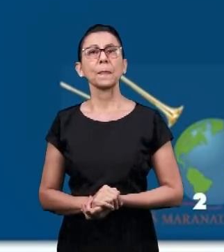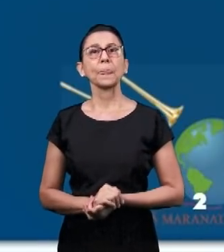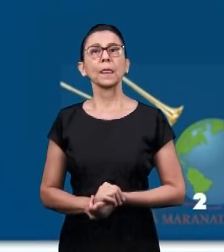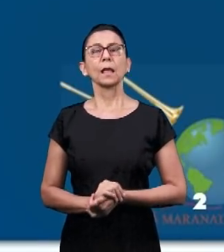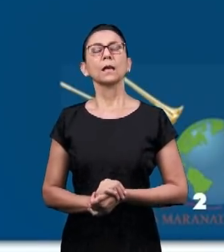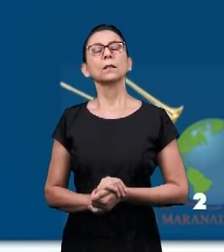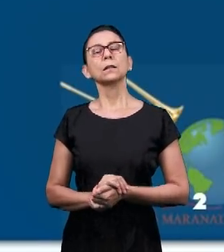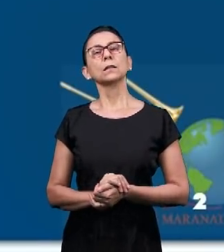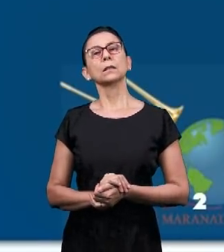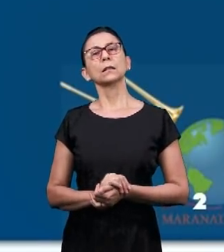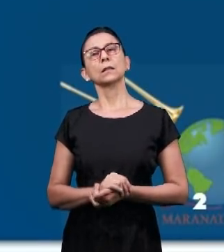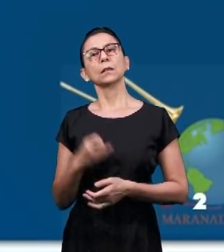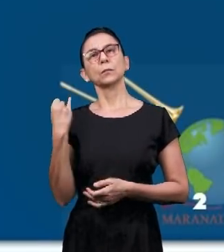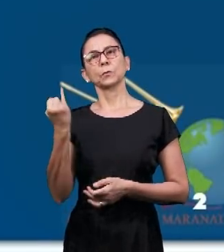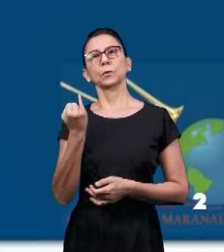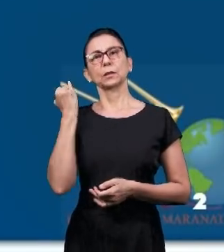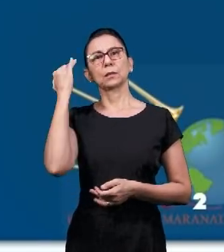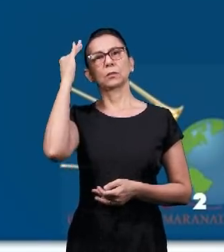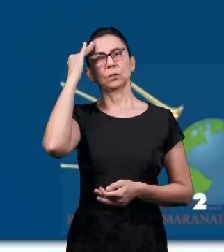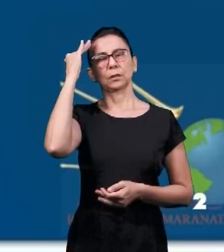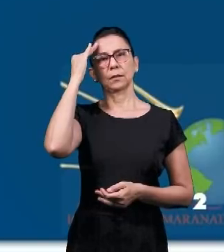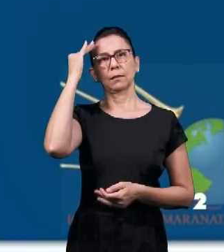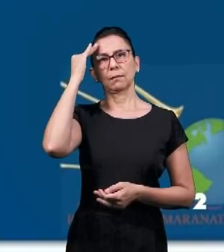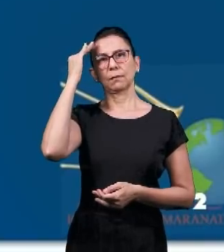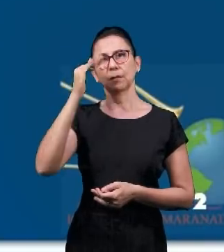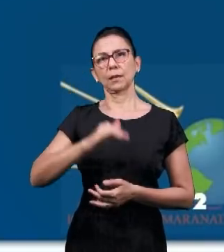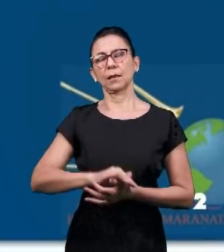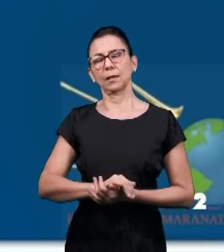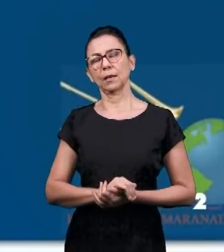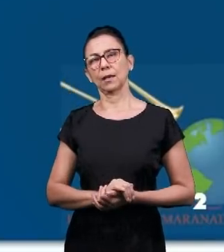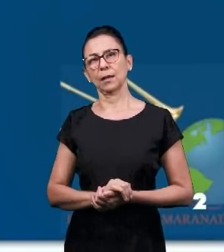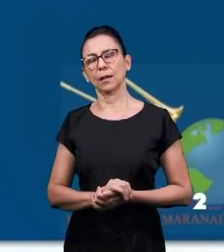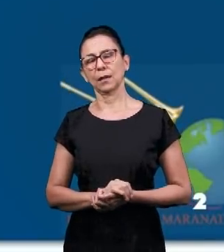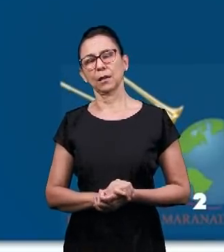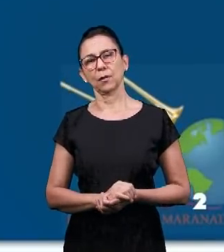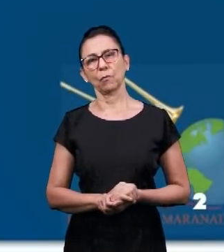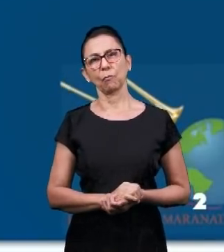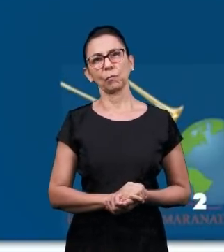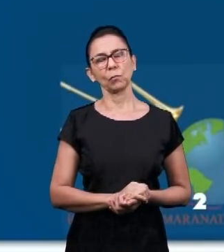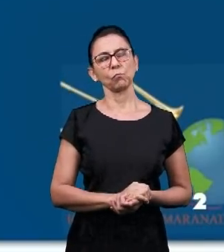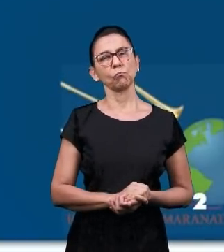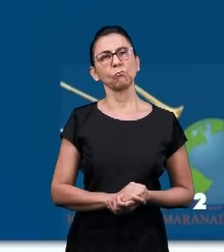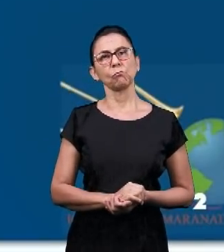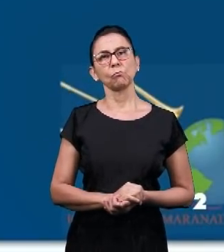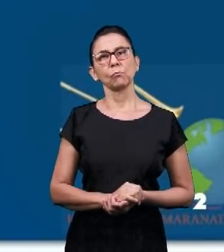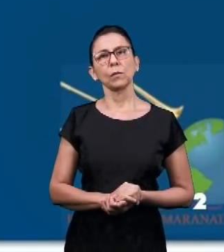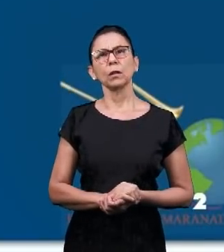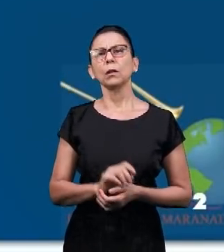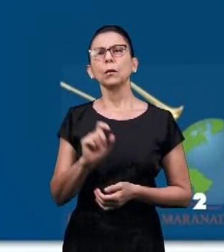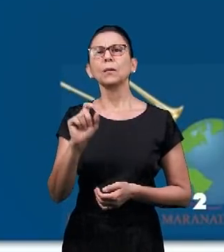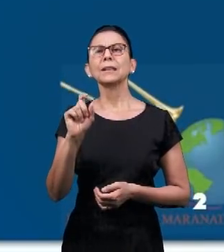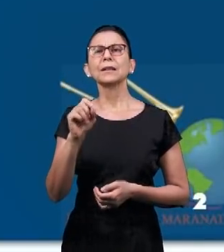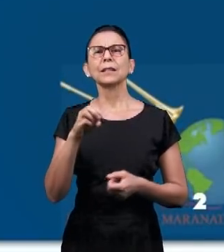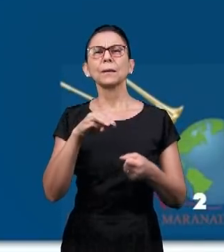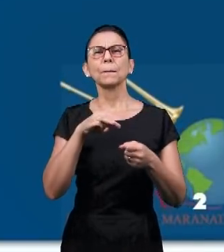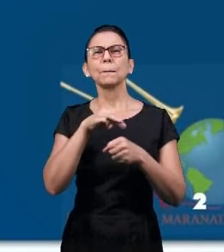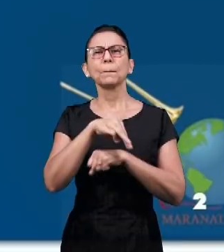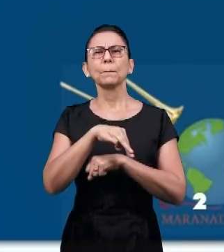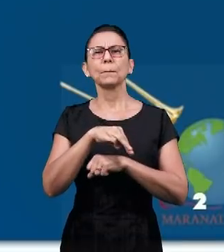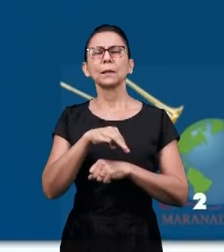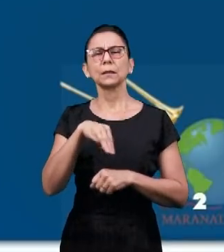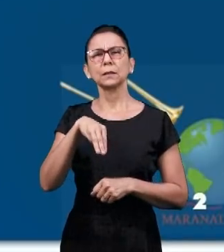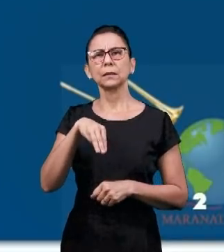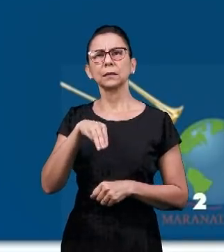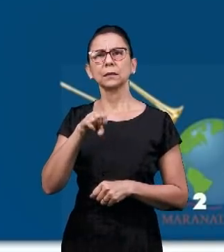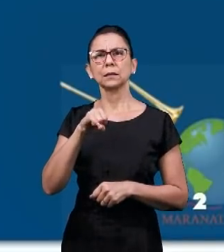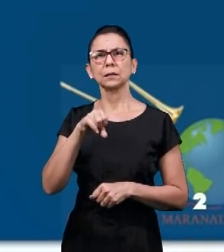isso é uma coisa que nós passamos agora para as irmãs, o que é ministério. Então,